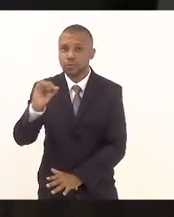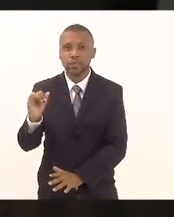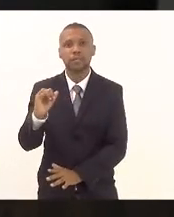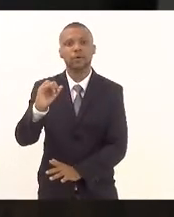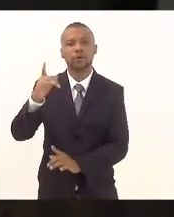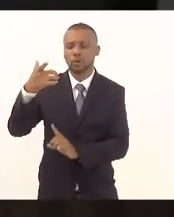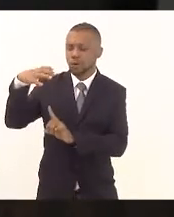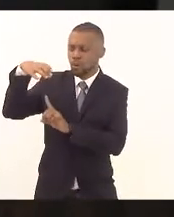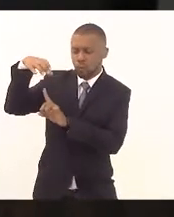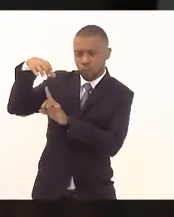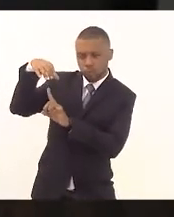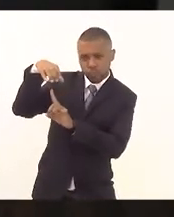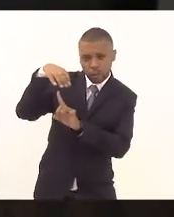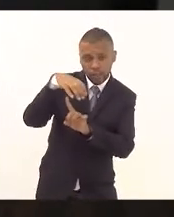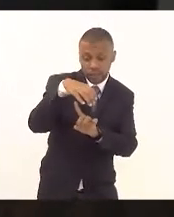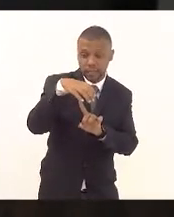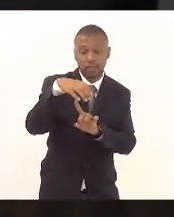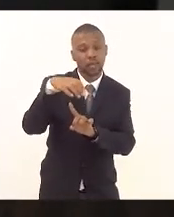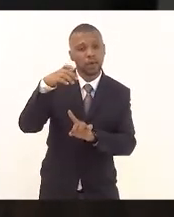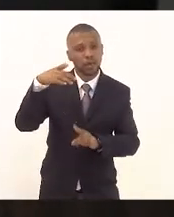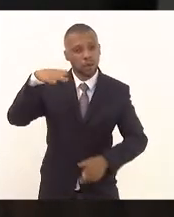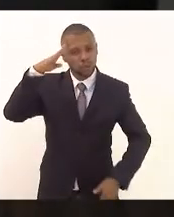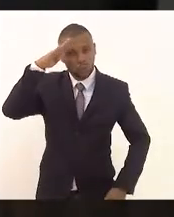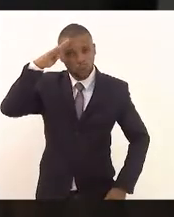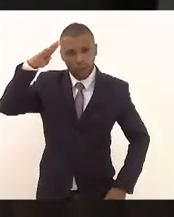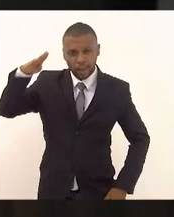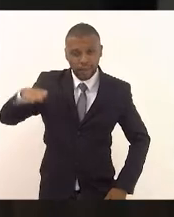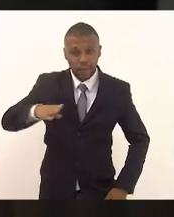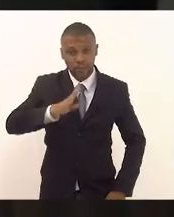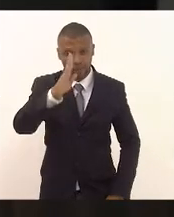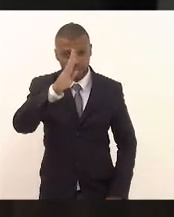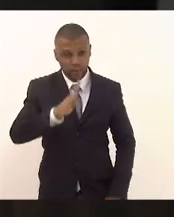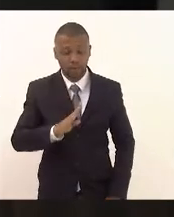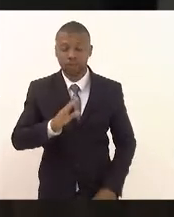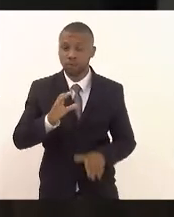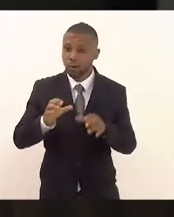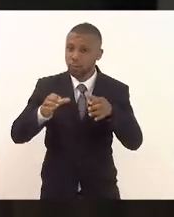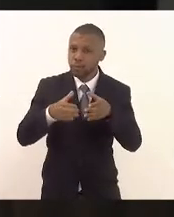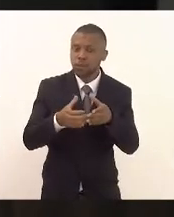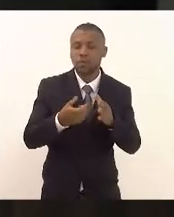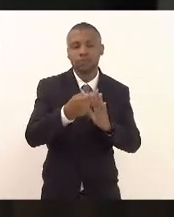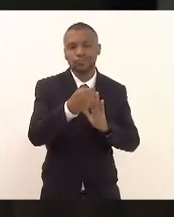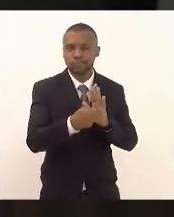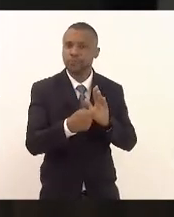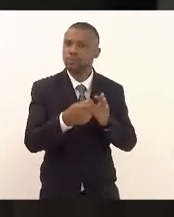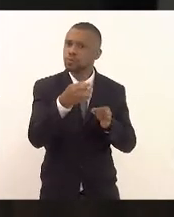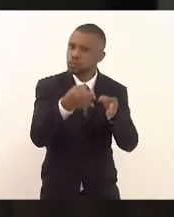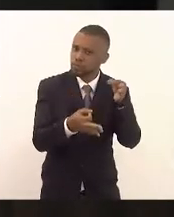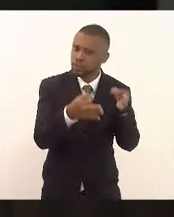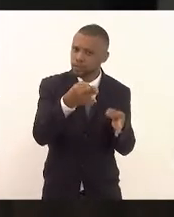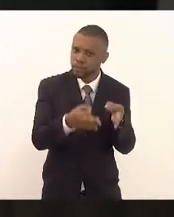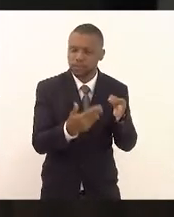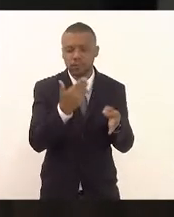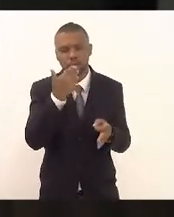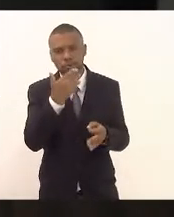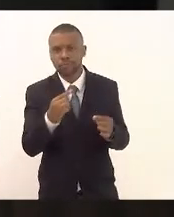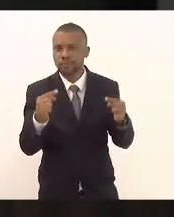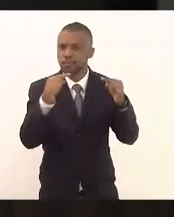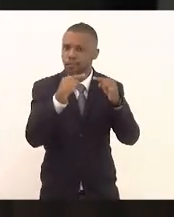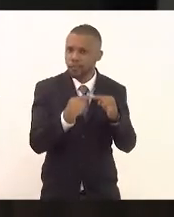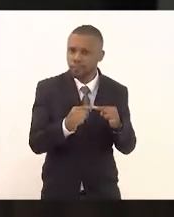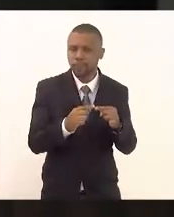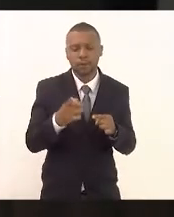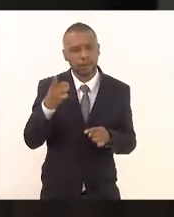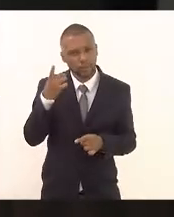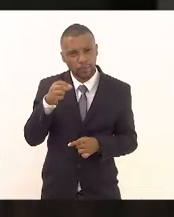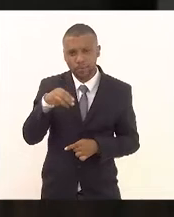Exército Brasileiro. Vai ser a Comissão de Constituição e Justiça pela juridicidade, relator, deputado Marcos Miller. Em